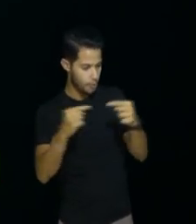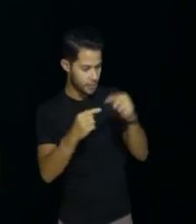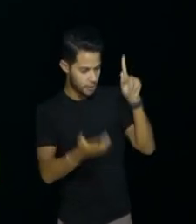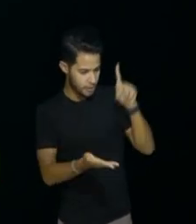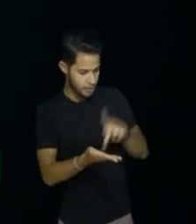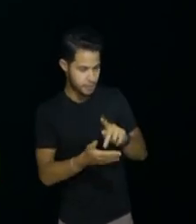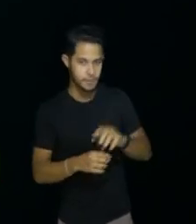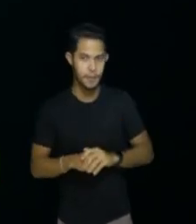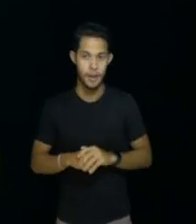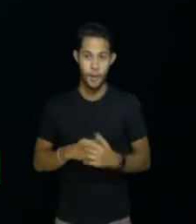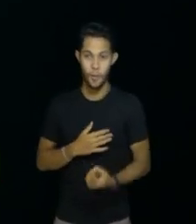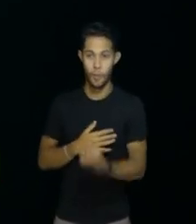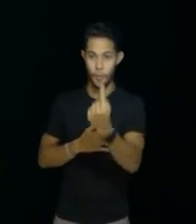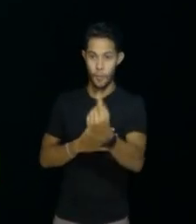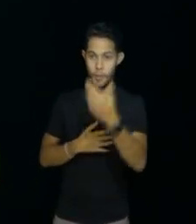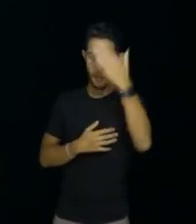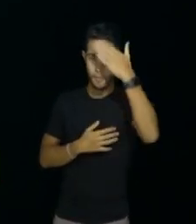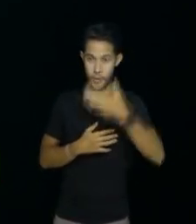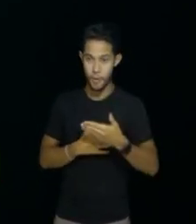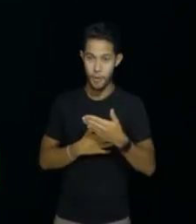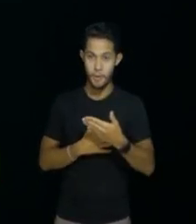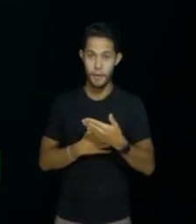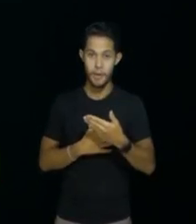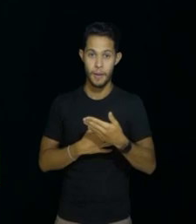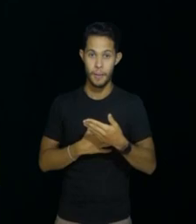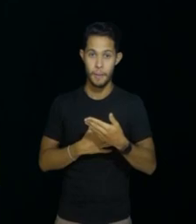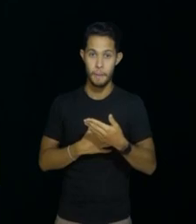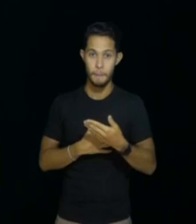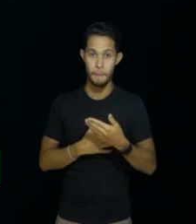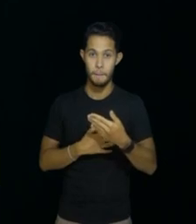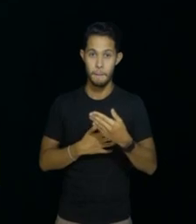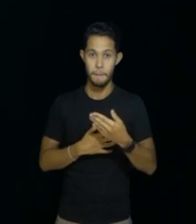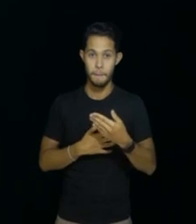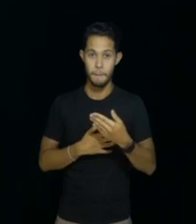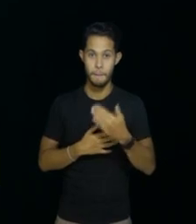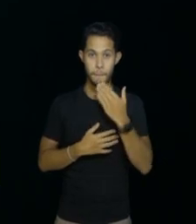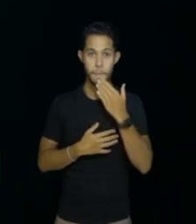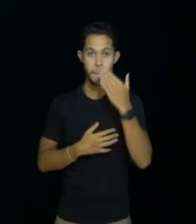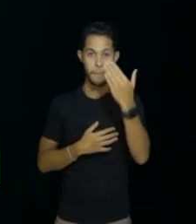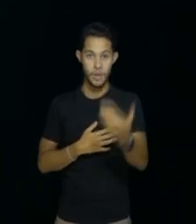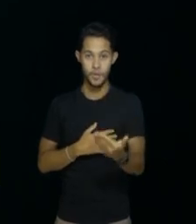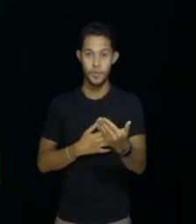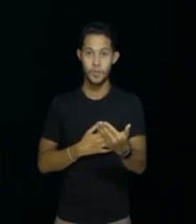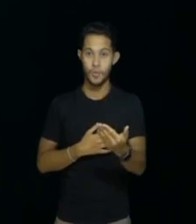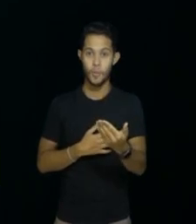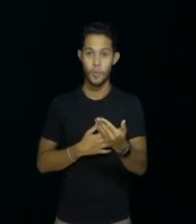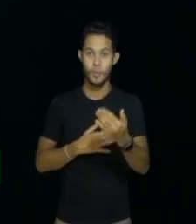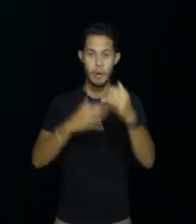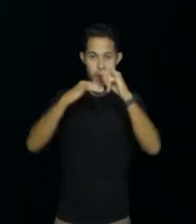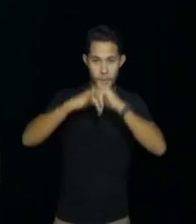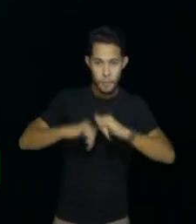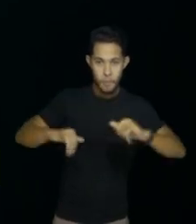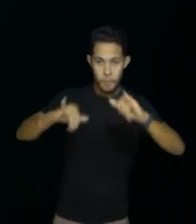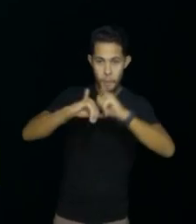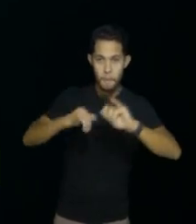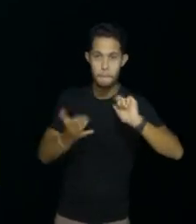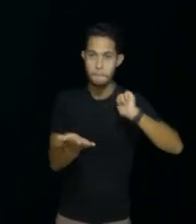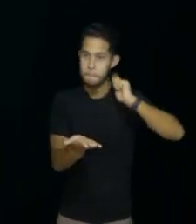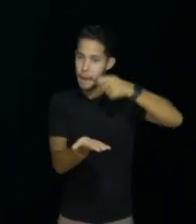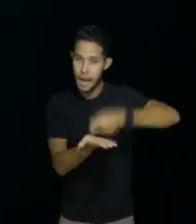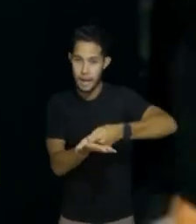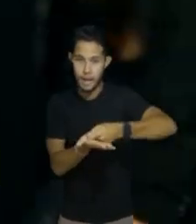provas que eles pediram, nós queremos uma mídia não paga, porque a mídia paga é fácil, mas nós queremos uma mídia não